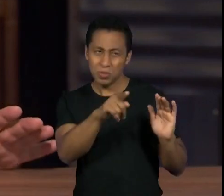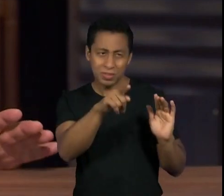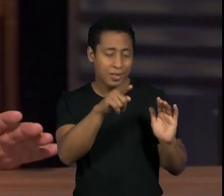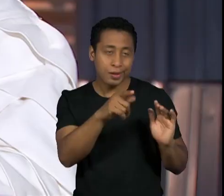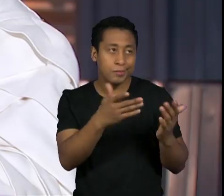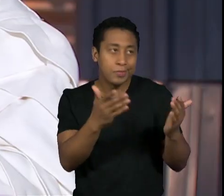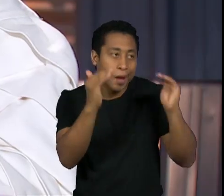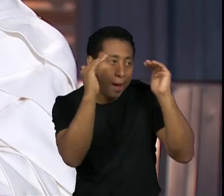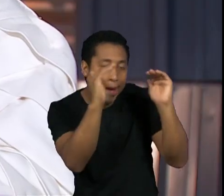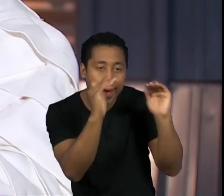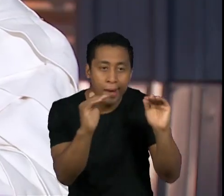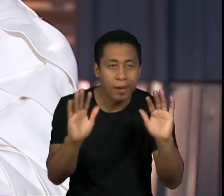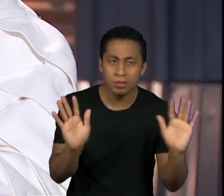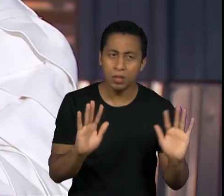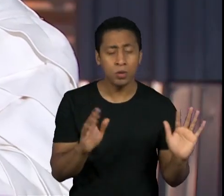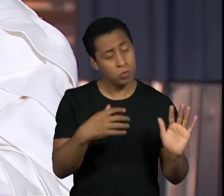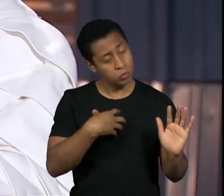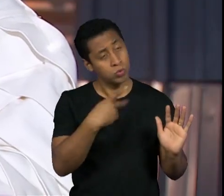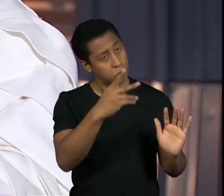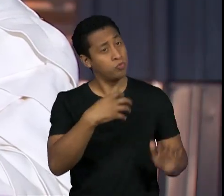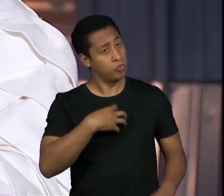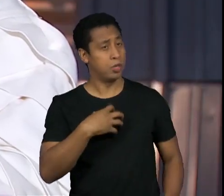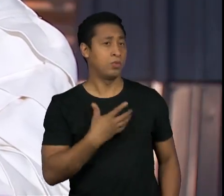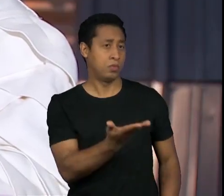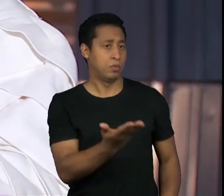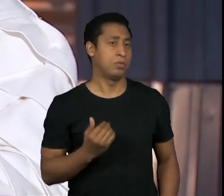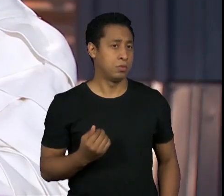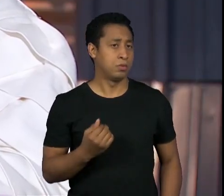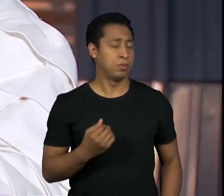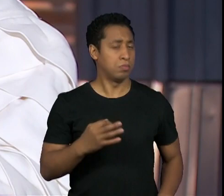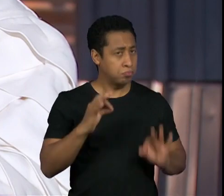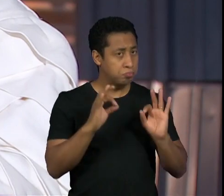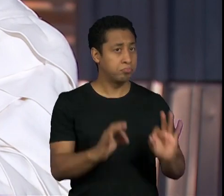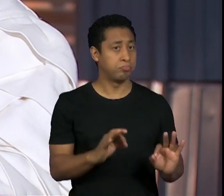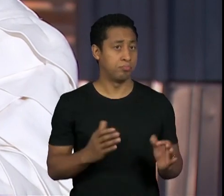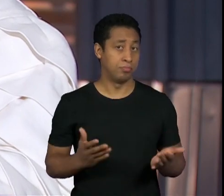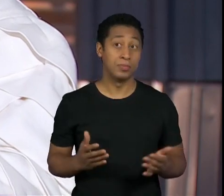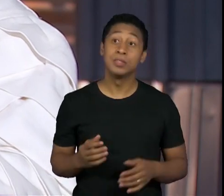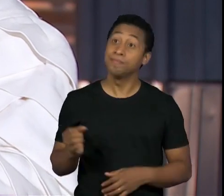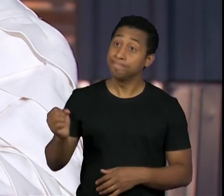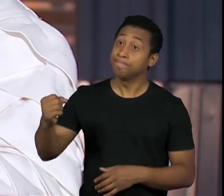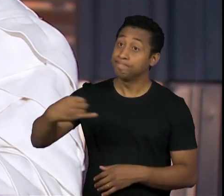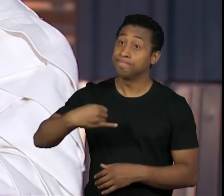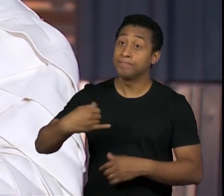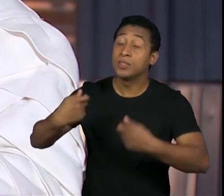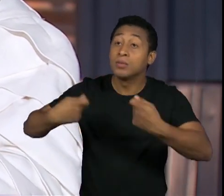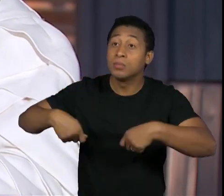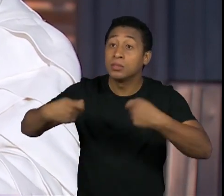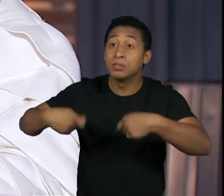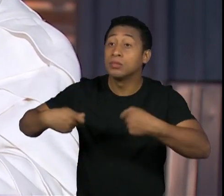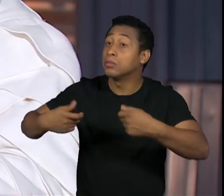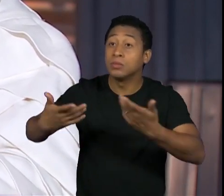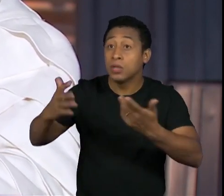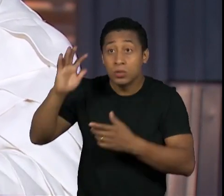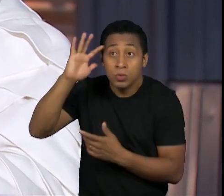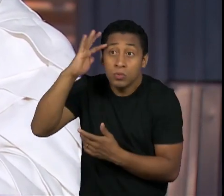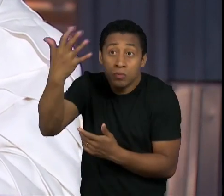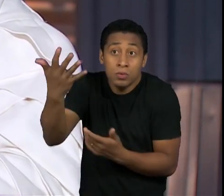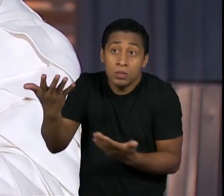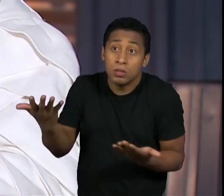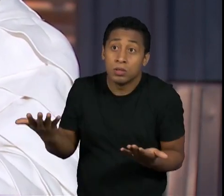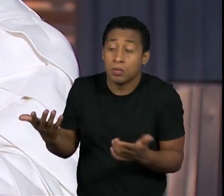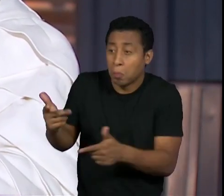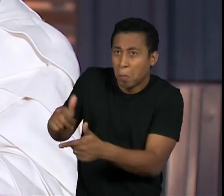assim. Sim. Né? É autêntica a parada. Eu precisei entender que eu preciso resolver as questões que